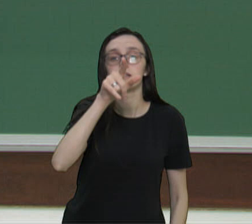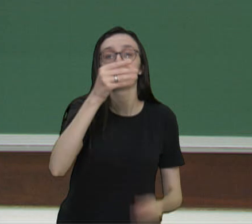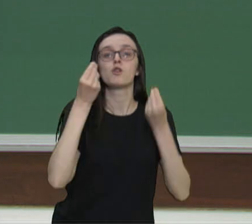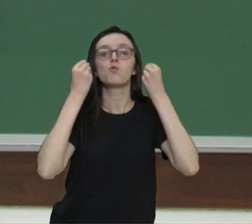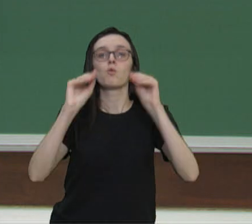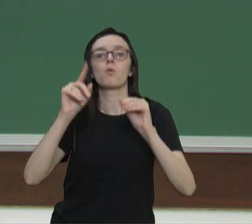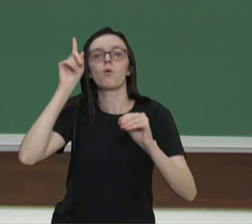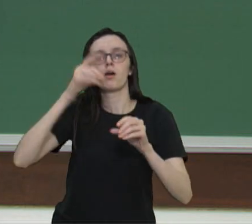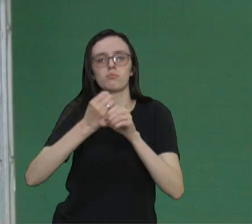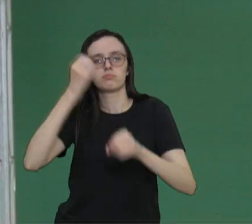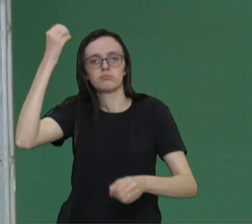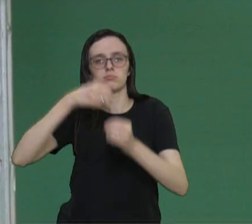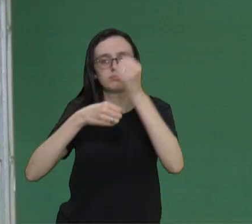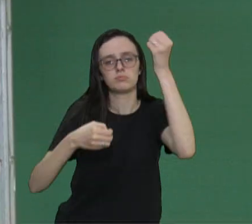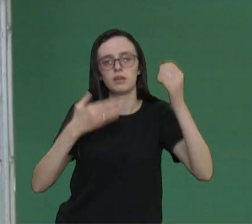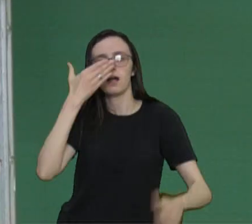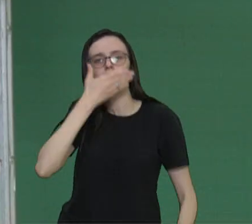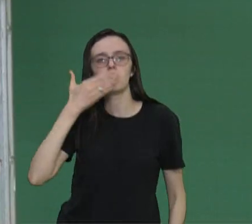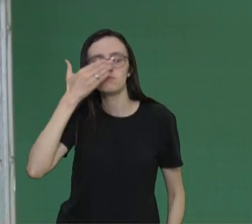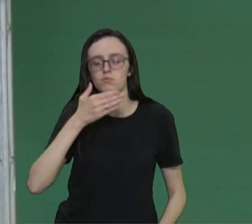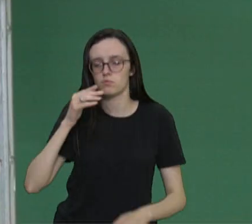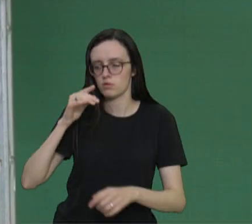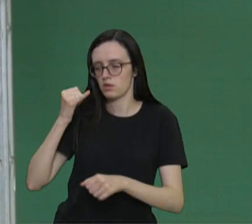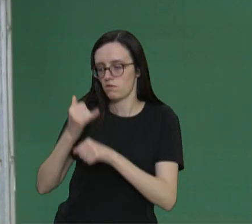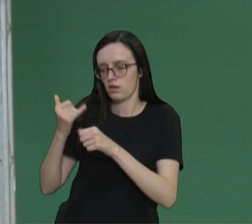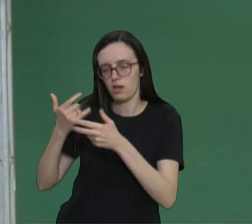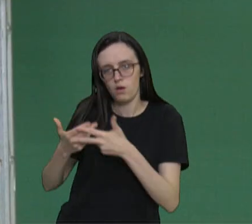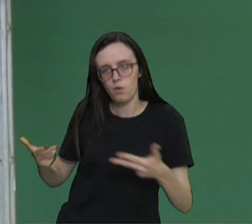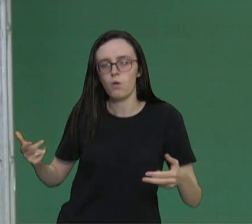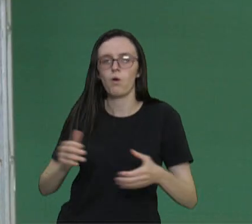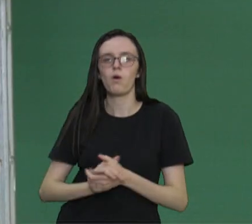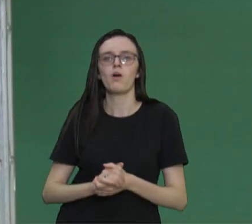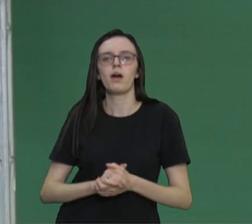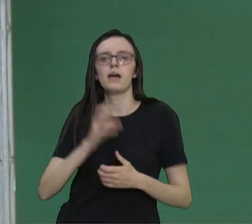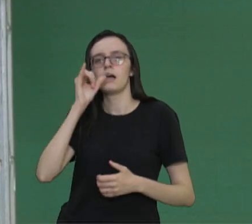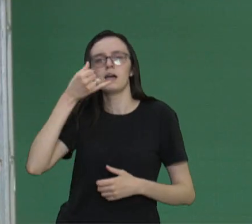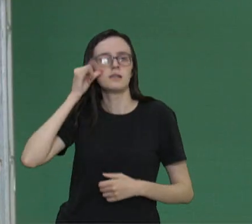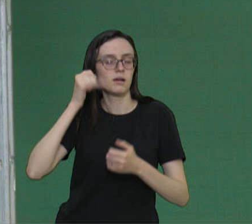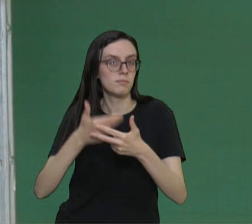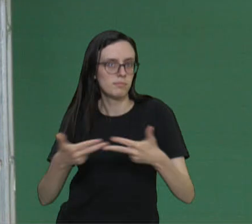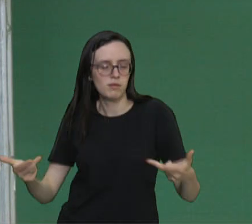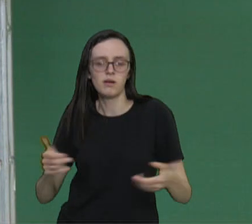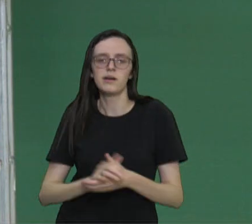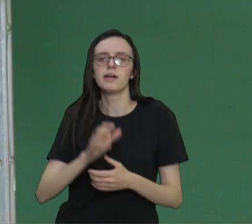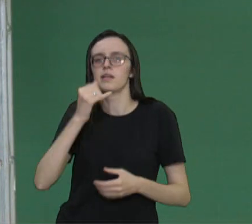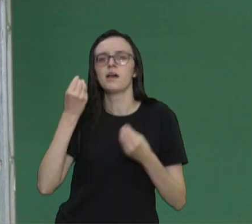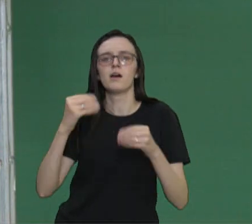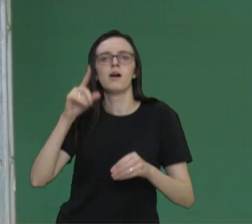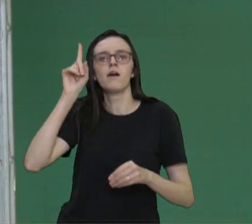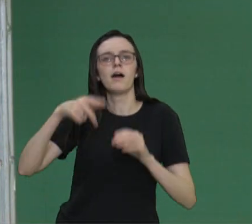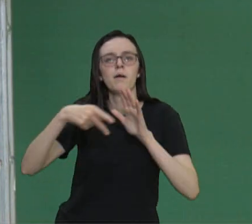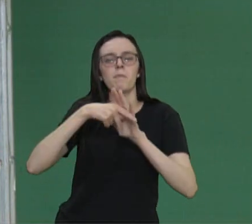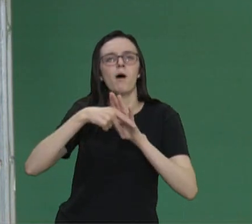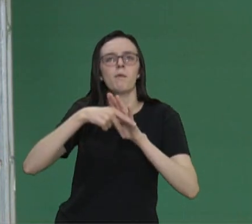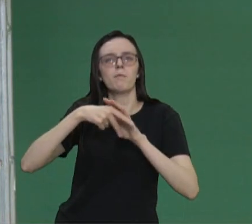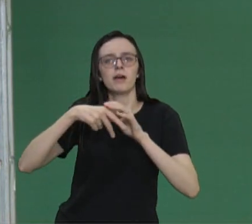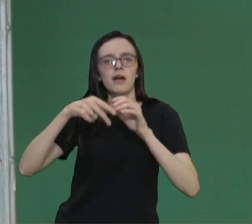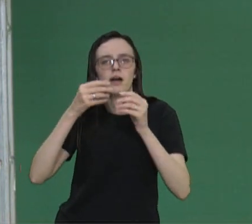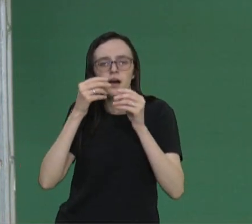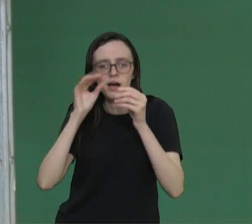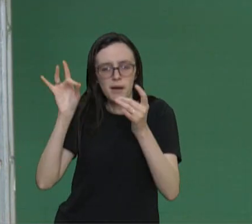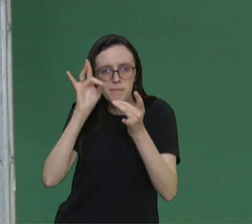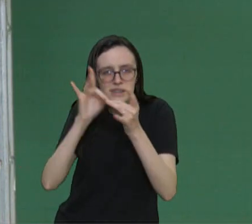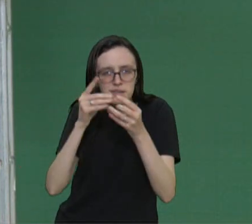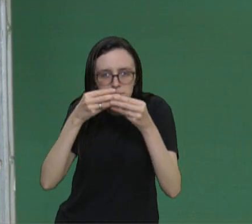lá cana-de-açúcar, minério, né? Se colocou também a pecuária, se você colocou drogas do sertão, você